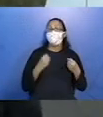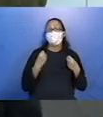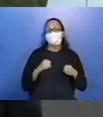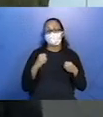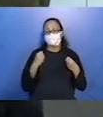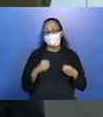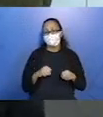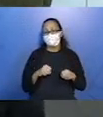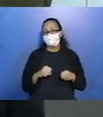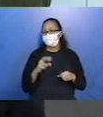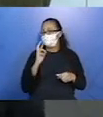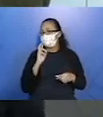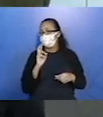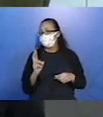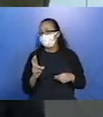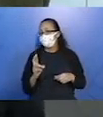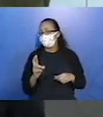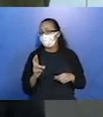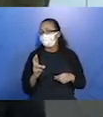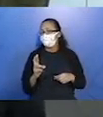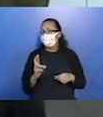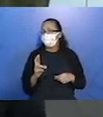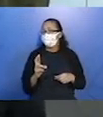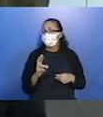necessário que você responda.